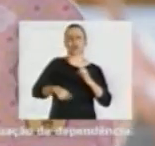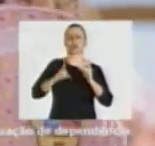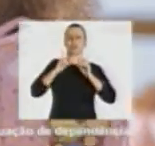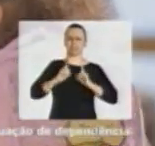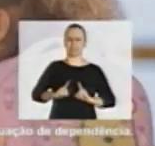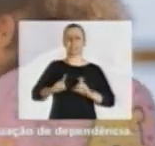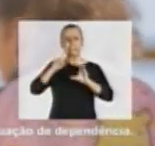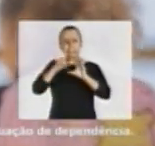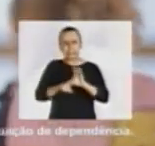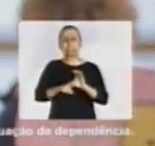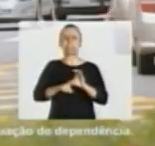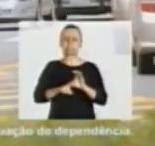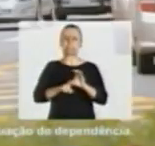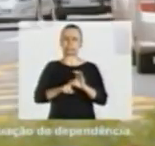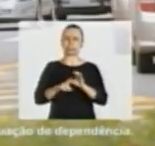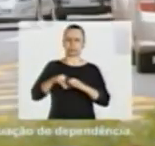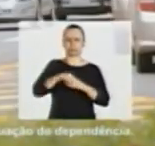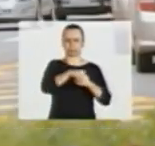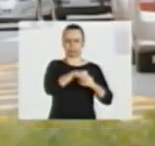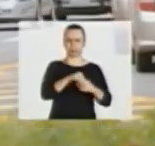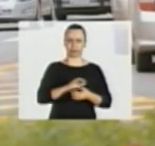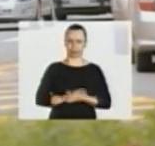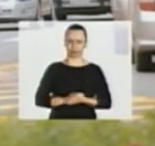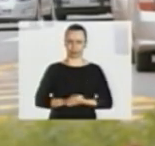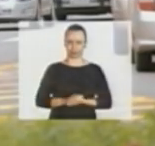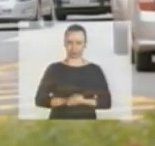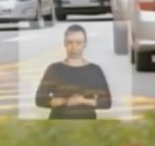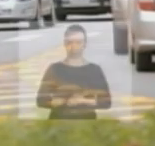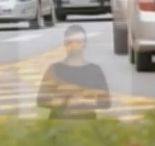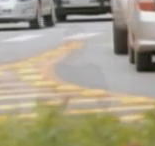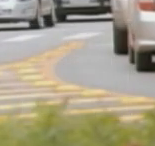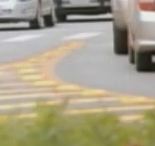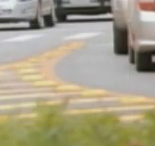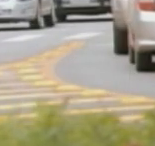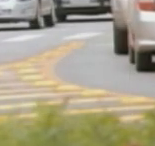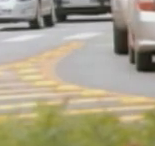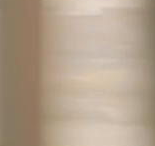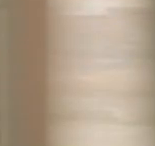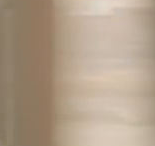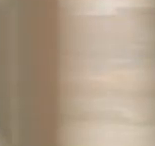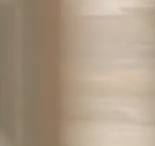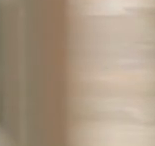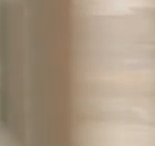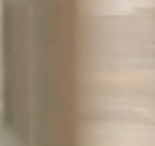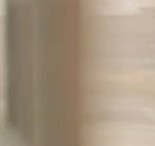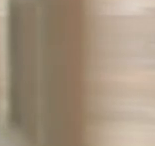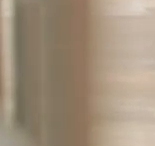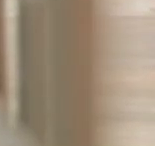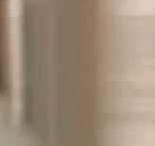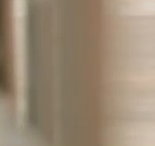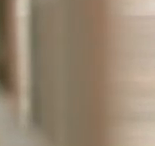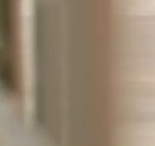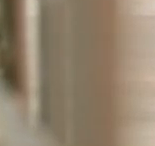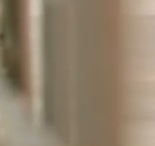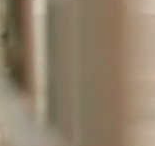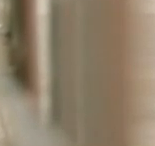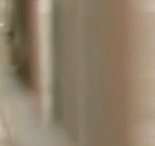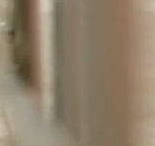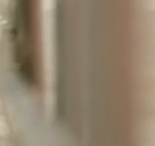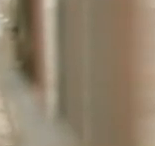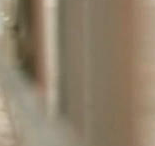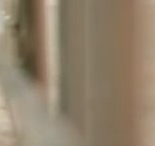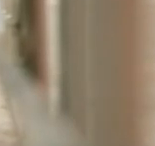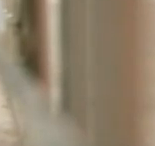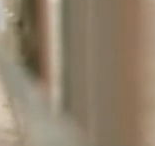deficiência em situação de dependência carros param para homem cadeira de rodas motorizada atravessar a rua depois ele sobe rampa de acesso a